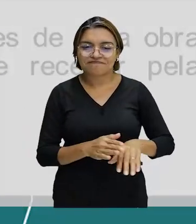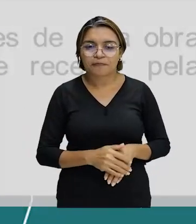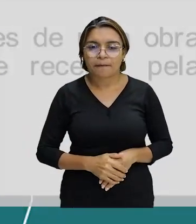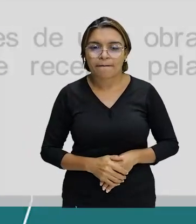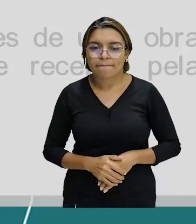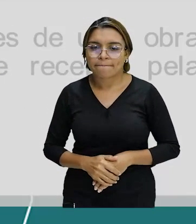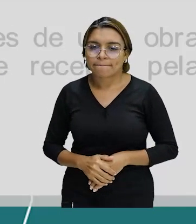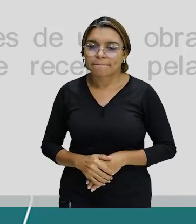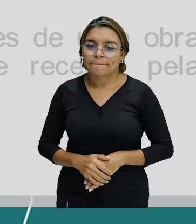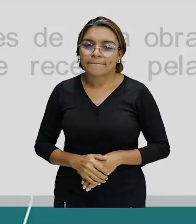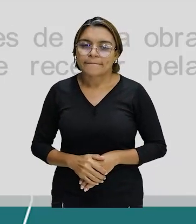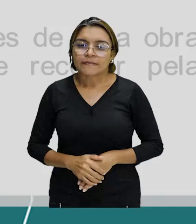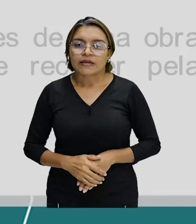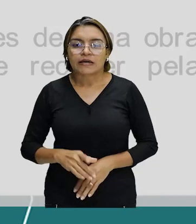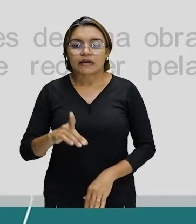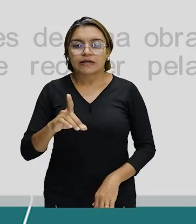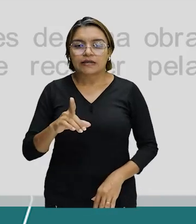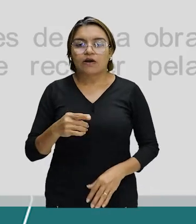Desregulamentação.